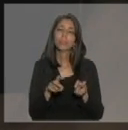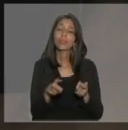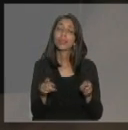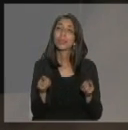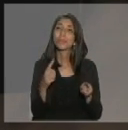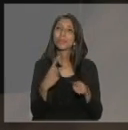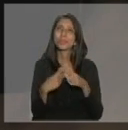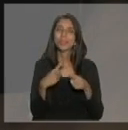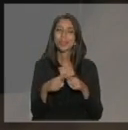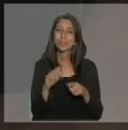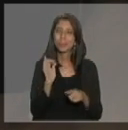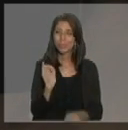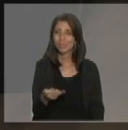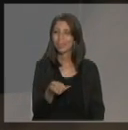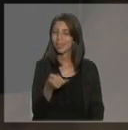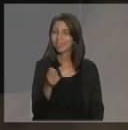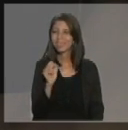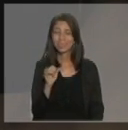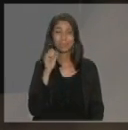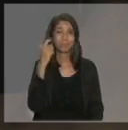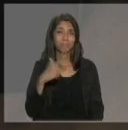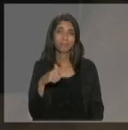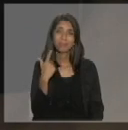porque o público. É a oportunidade. Se você não dá a